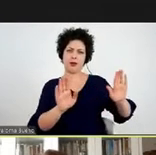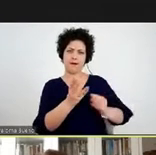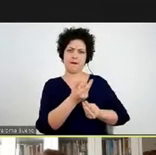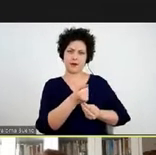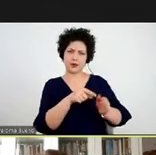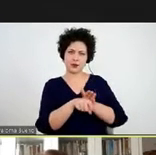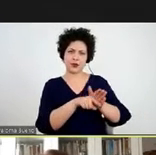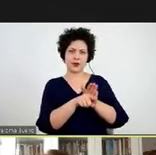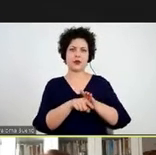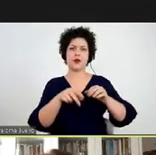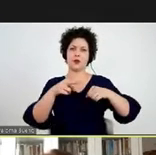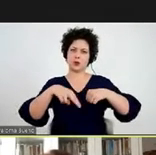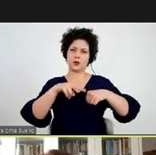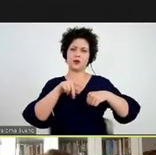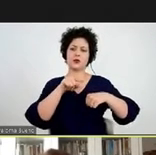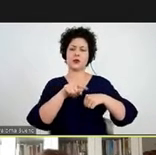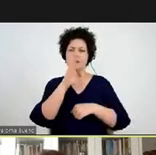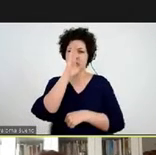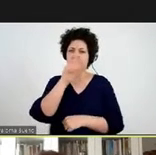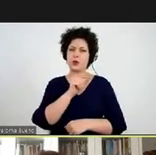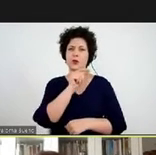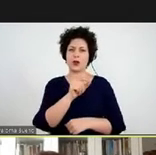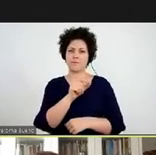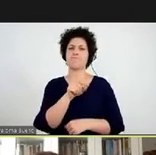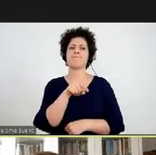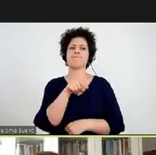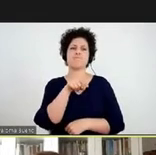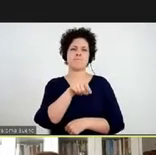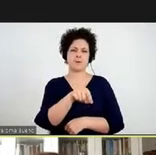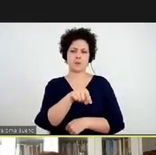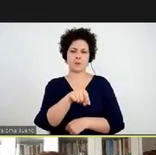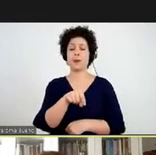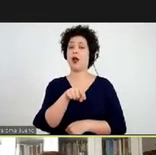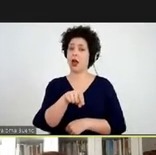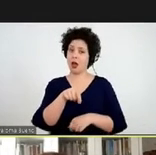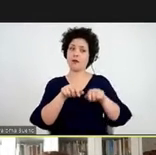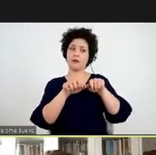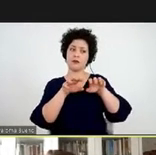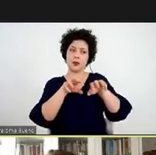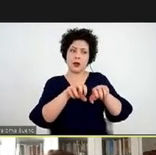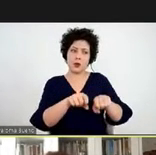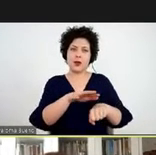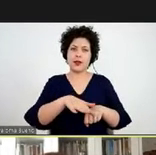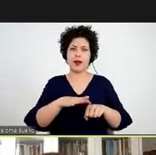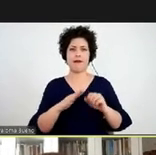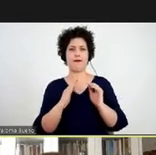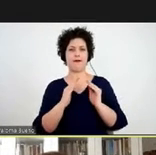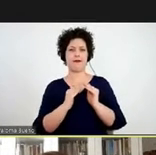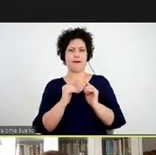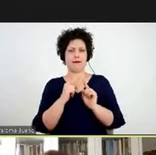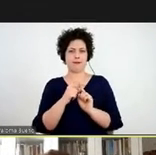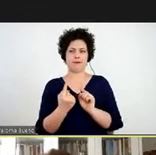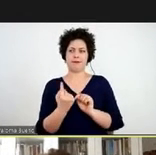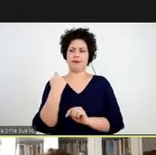Pesquisa da UFES é principalmente o fato dela ter ocupado uma capela construída